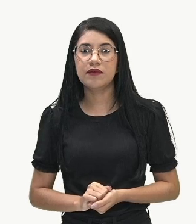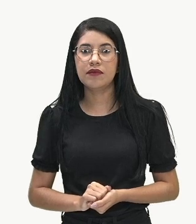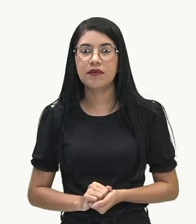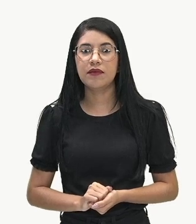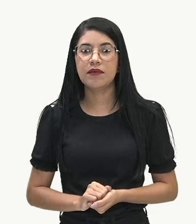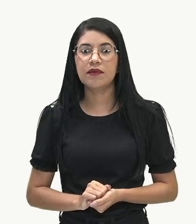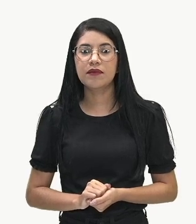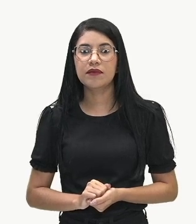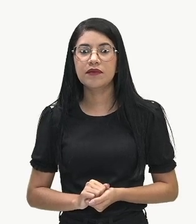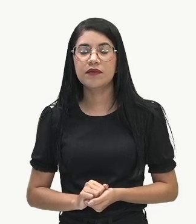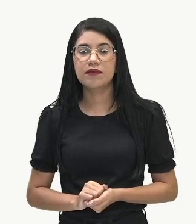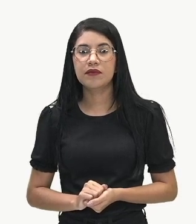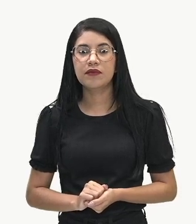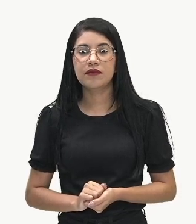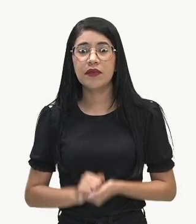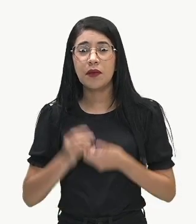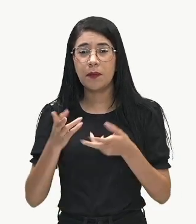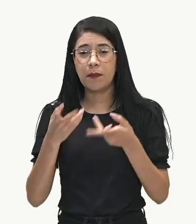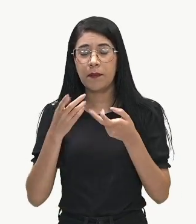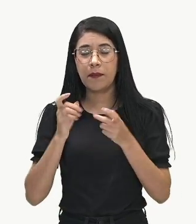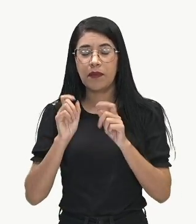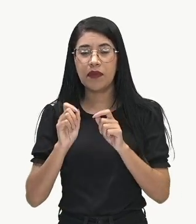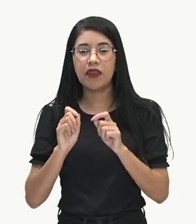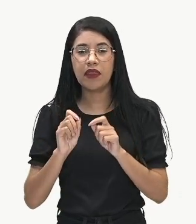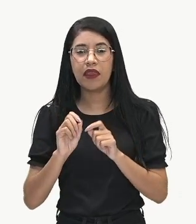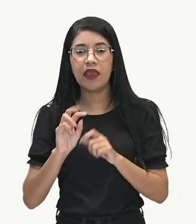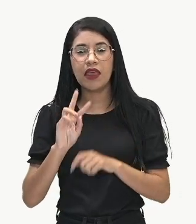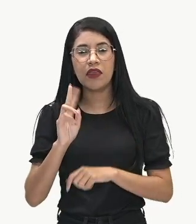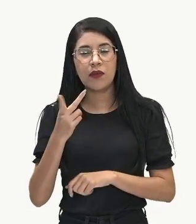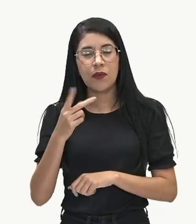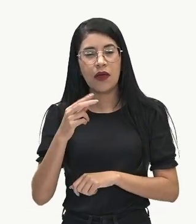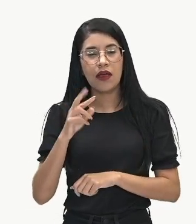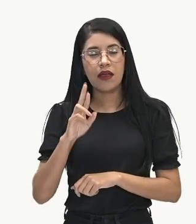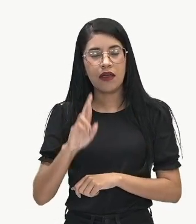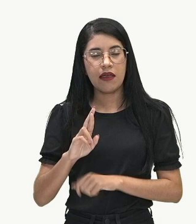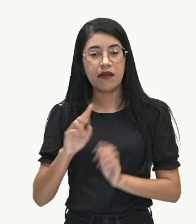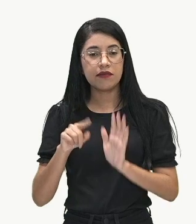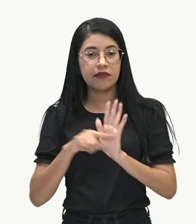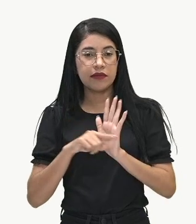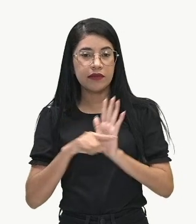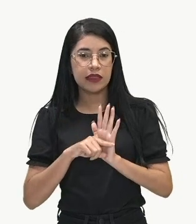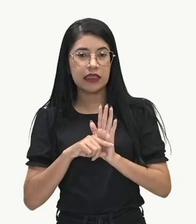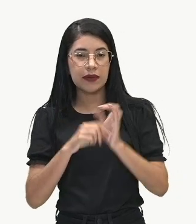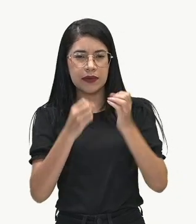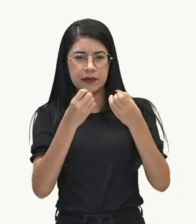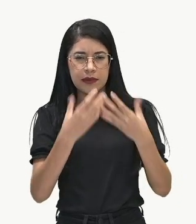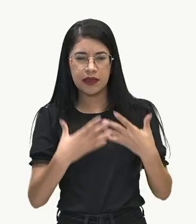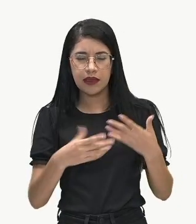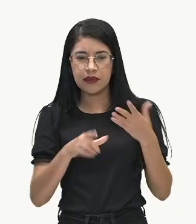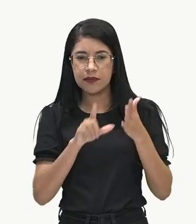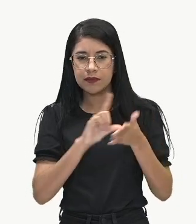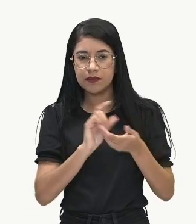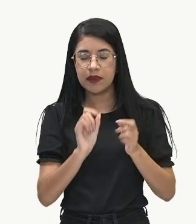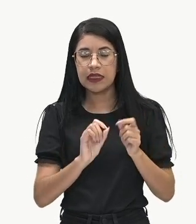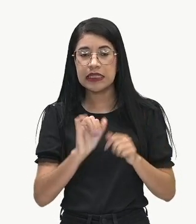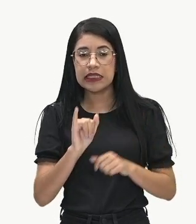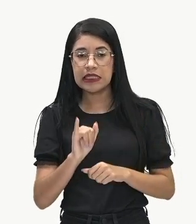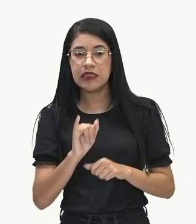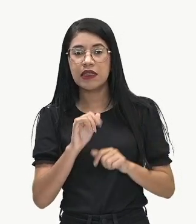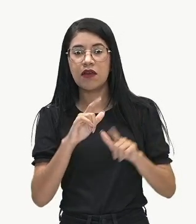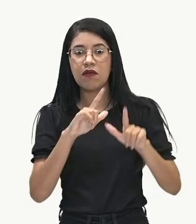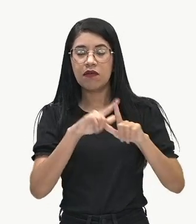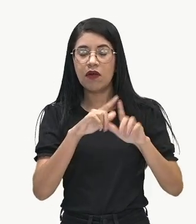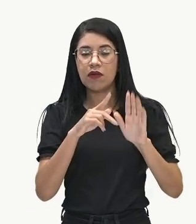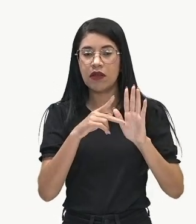que a entalpia do reagente é negativa. E o que eu acabei de falar para vocês, se o ΔH é